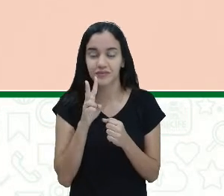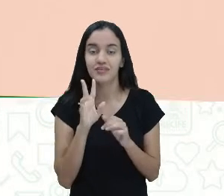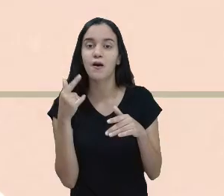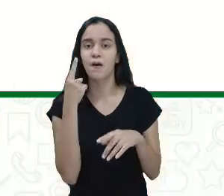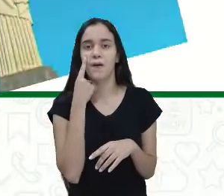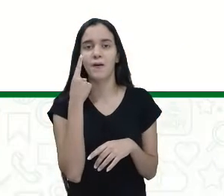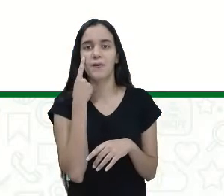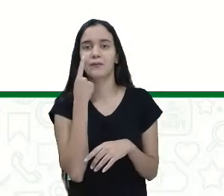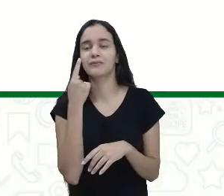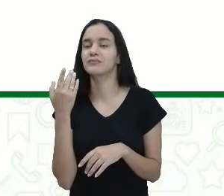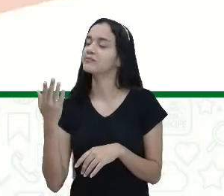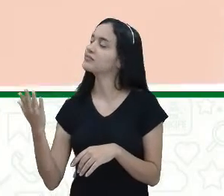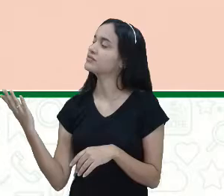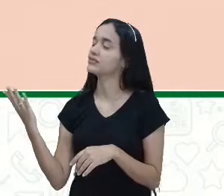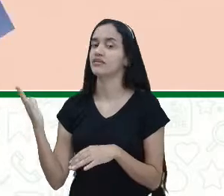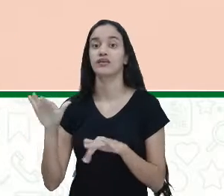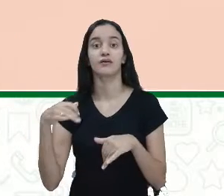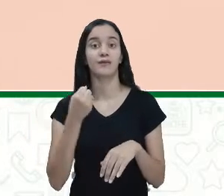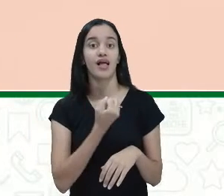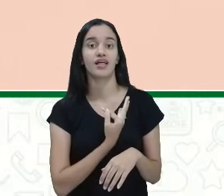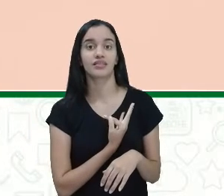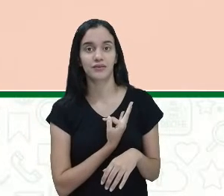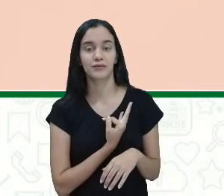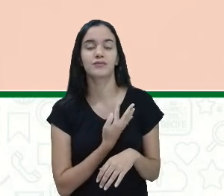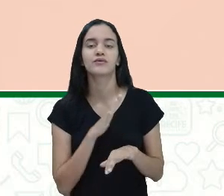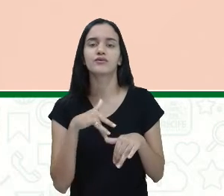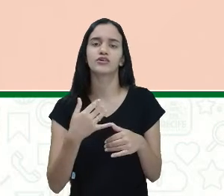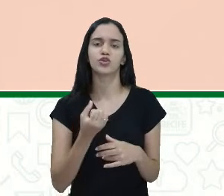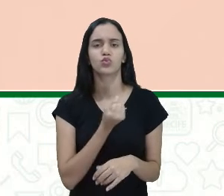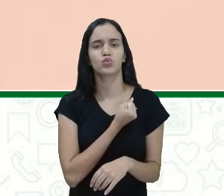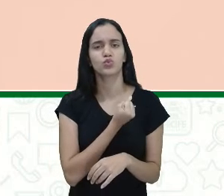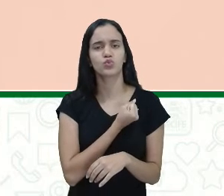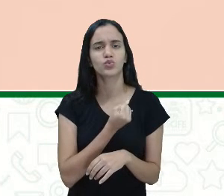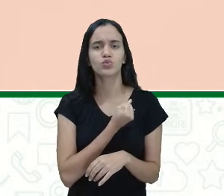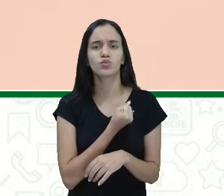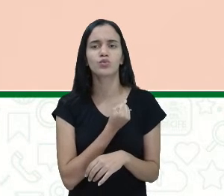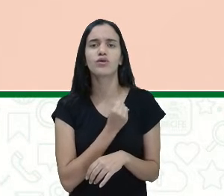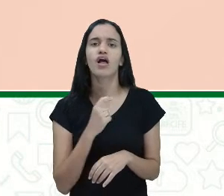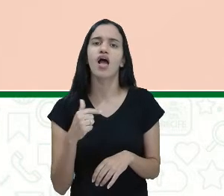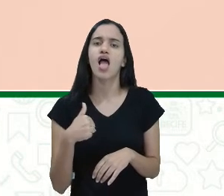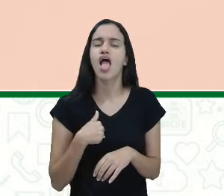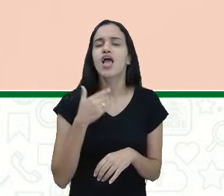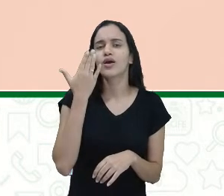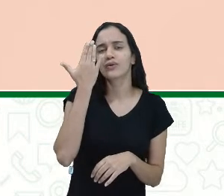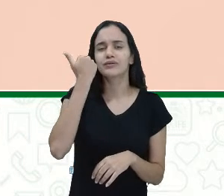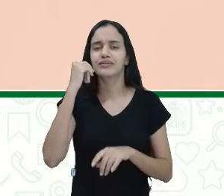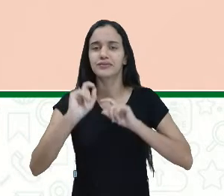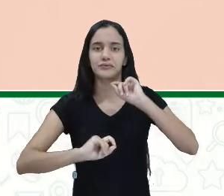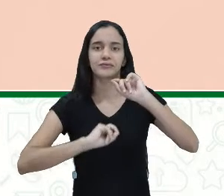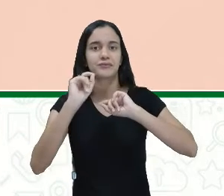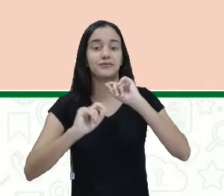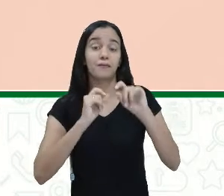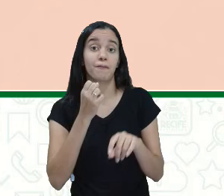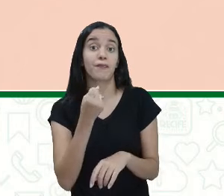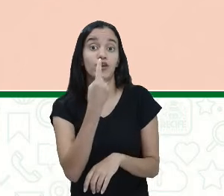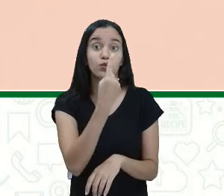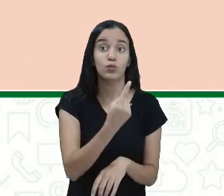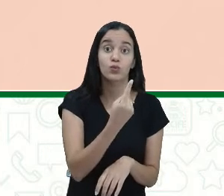só. Para decompor esse número, eu já sei que o